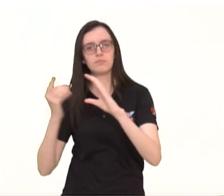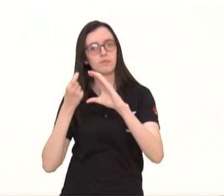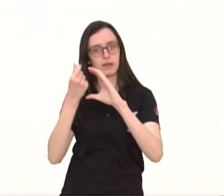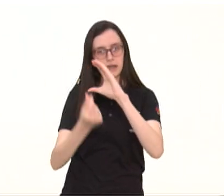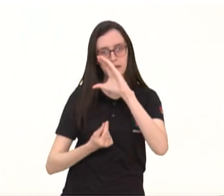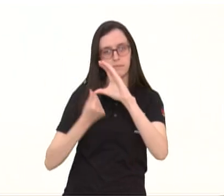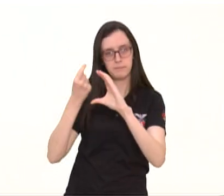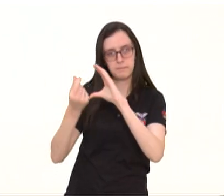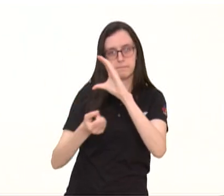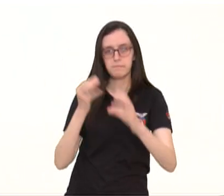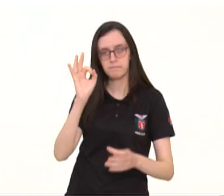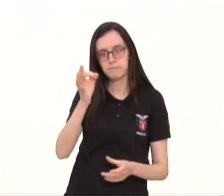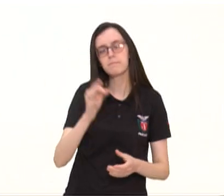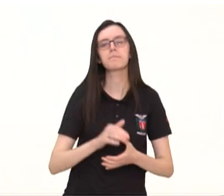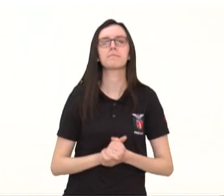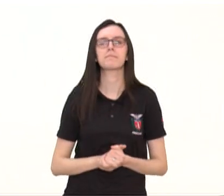capitalismo,